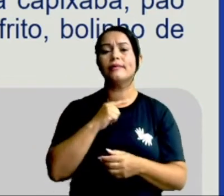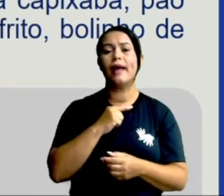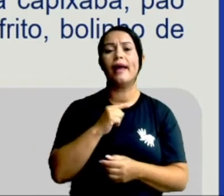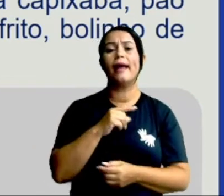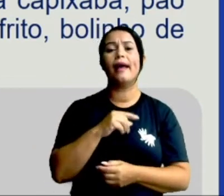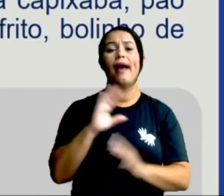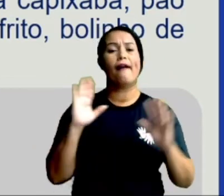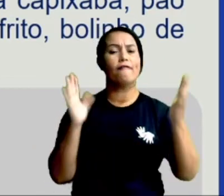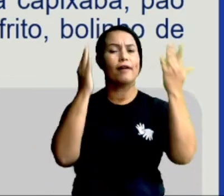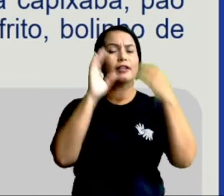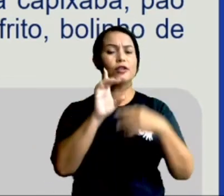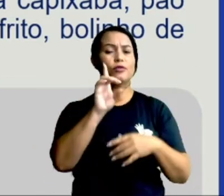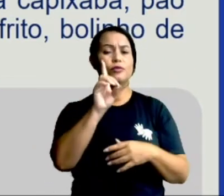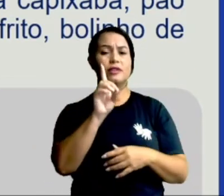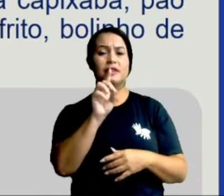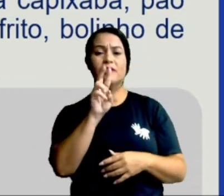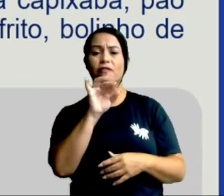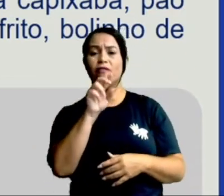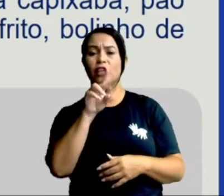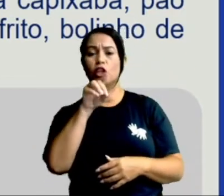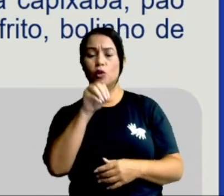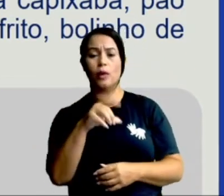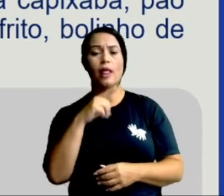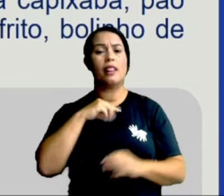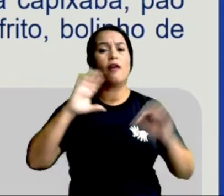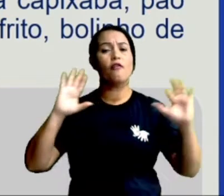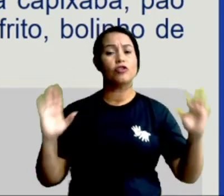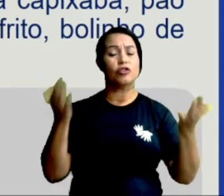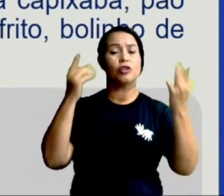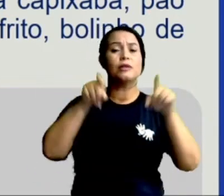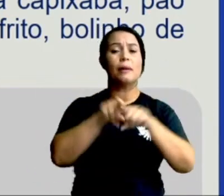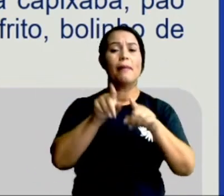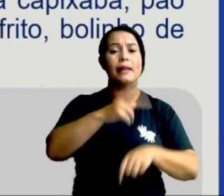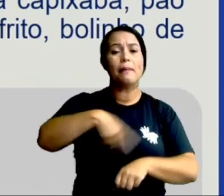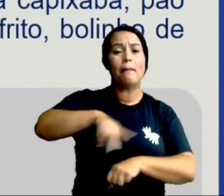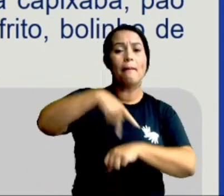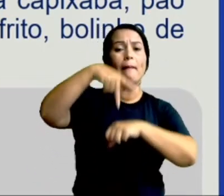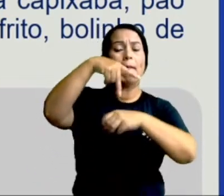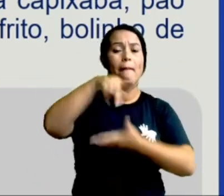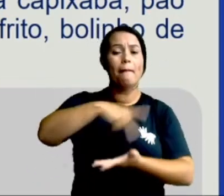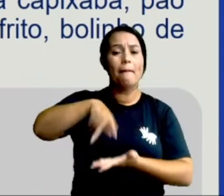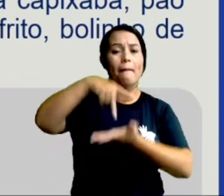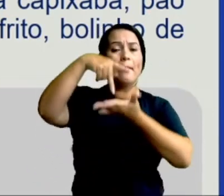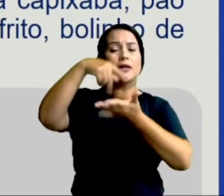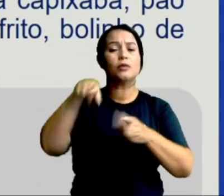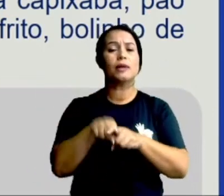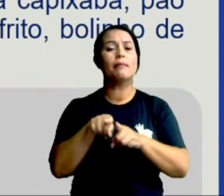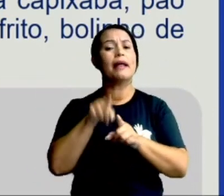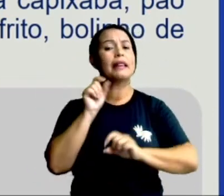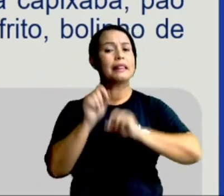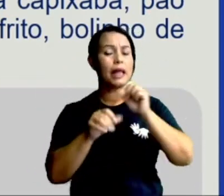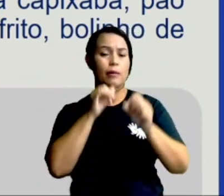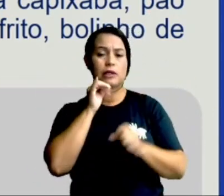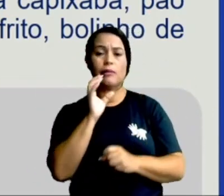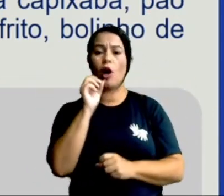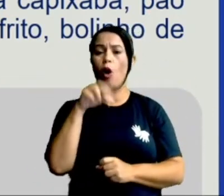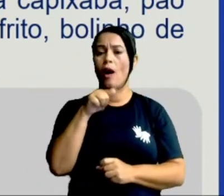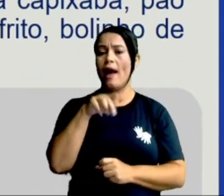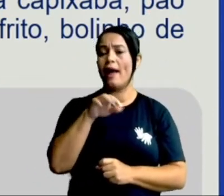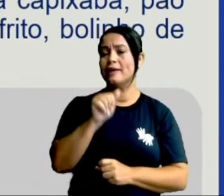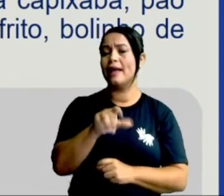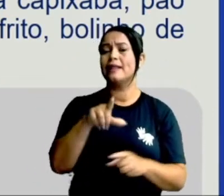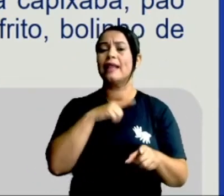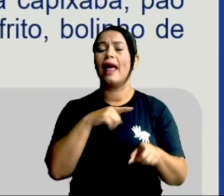divino, o festejo de Páscoa, os dos santos padroeiros, a congada também, a